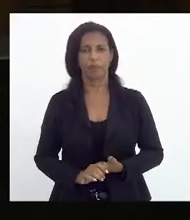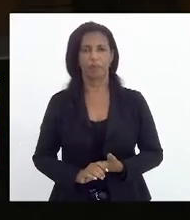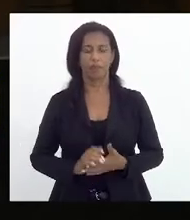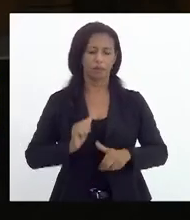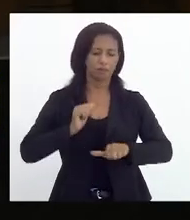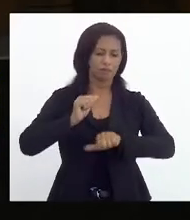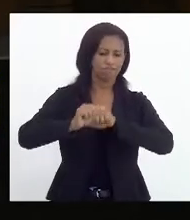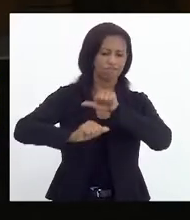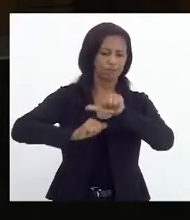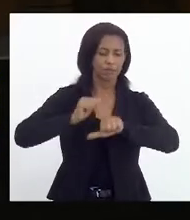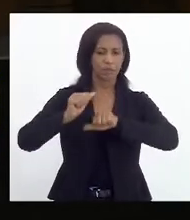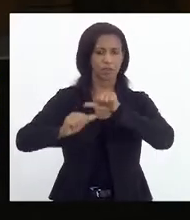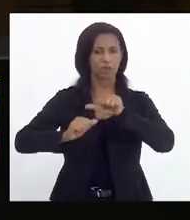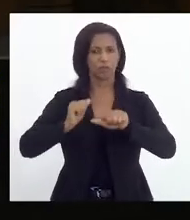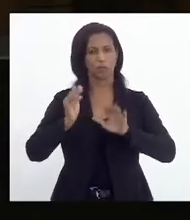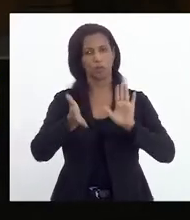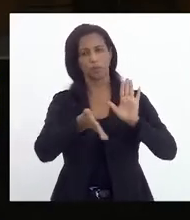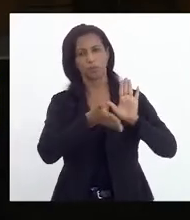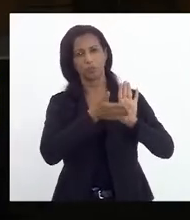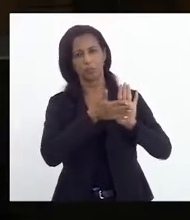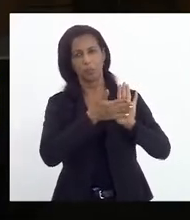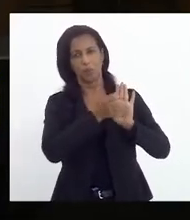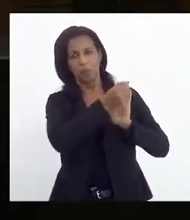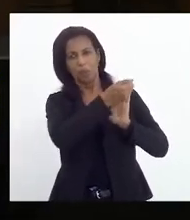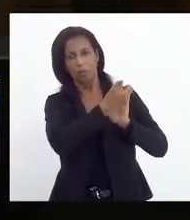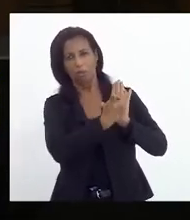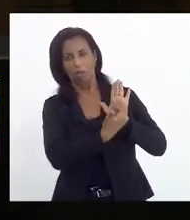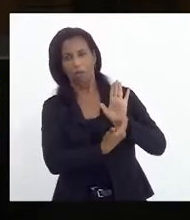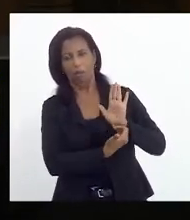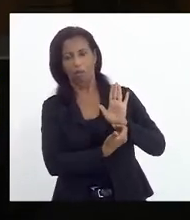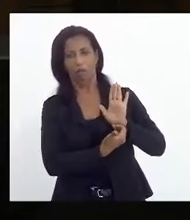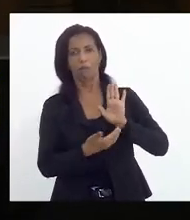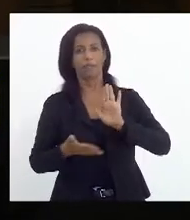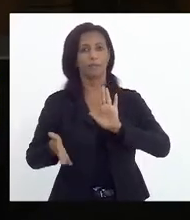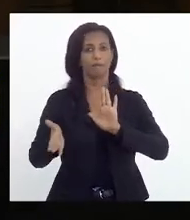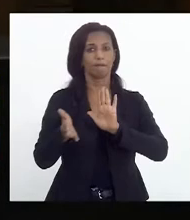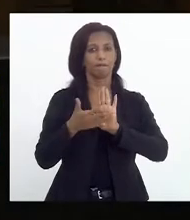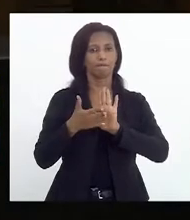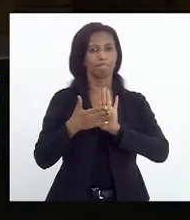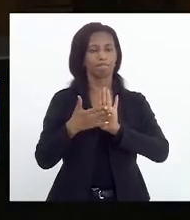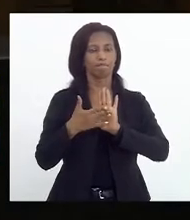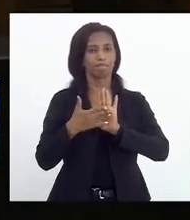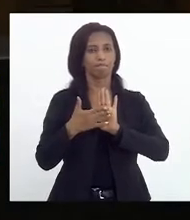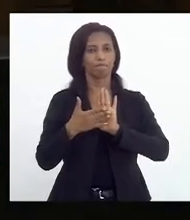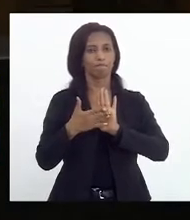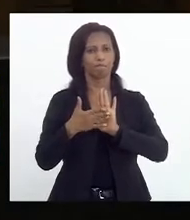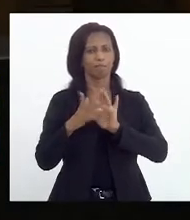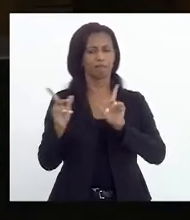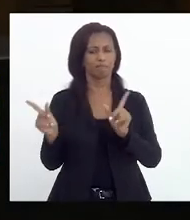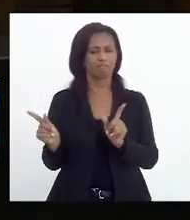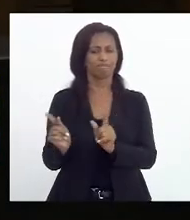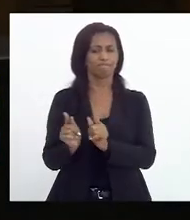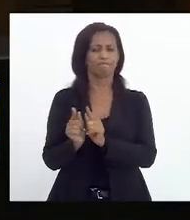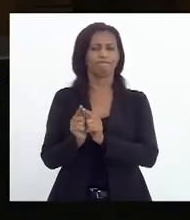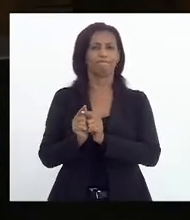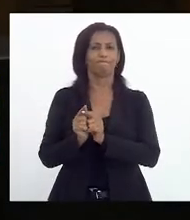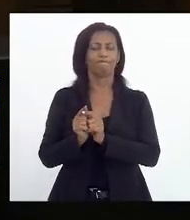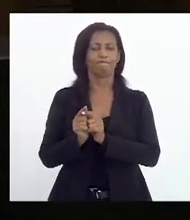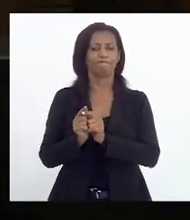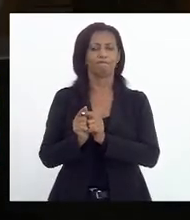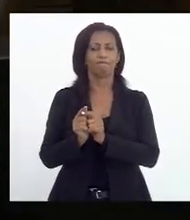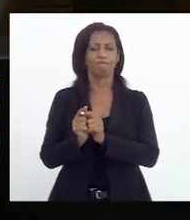transformou Esse pacote das maldades e num pacote minimamente